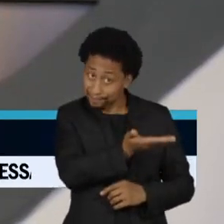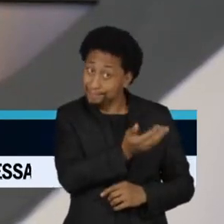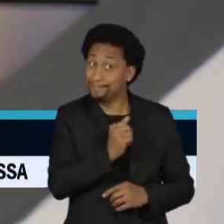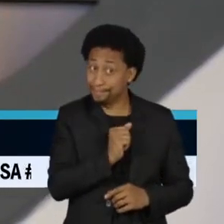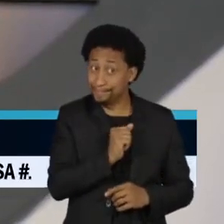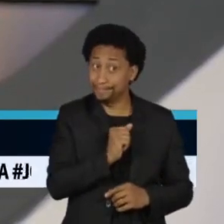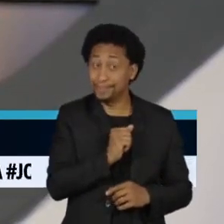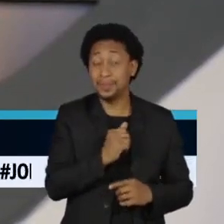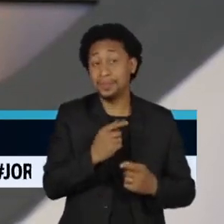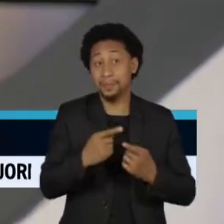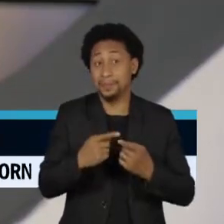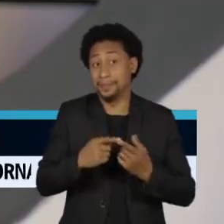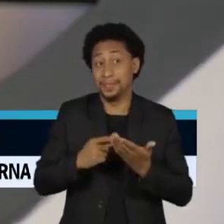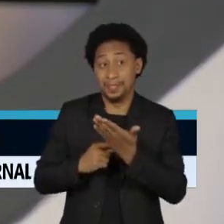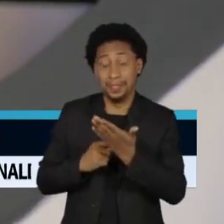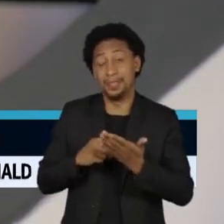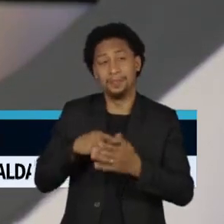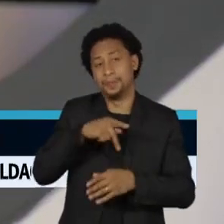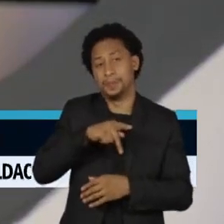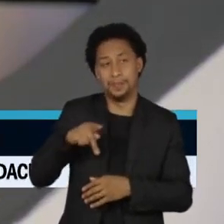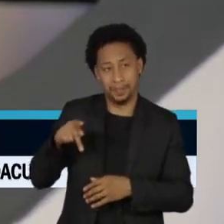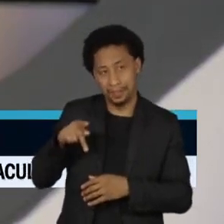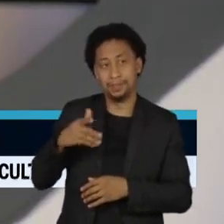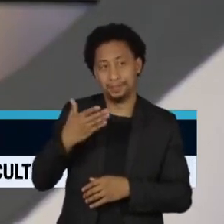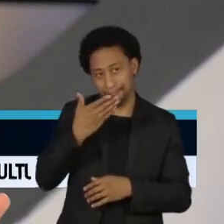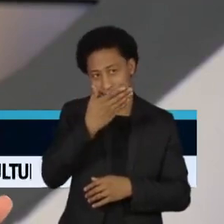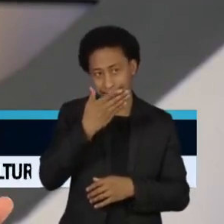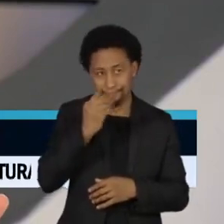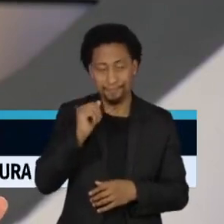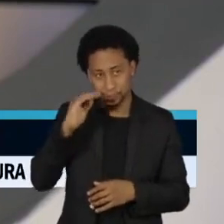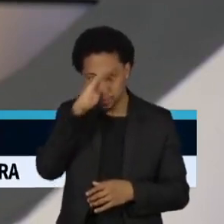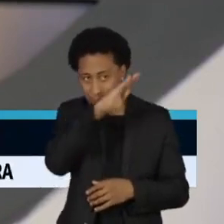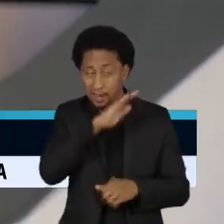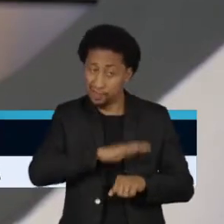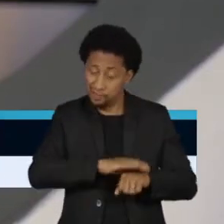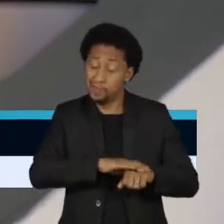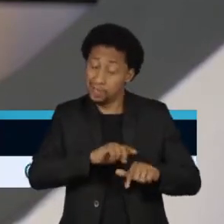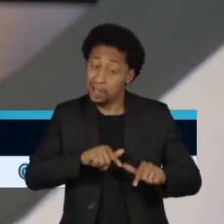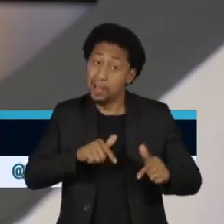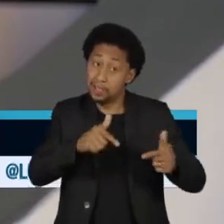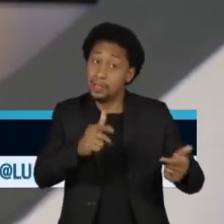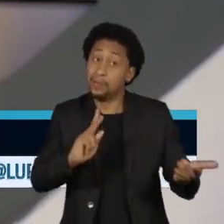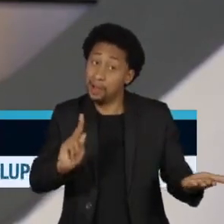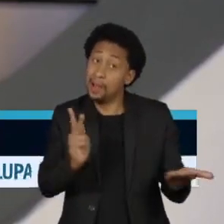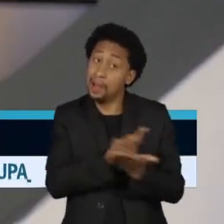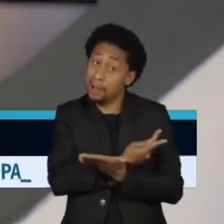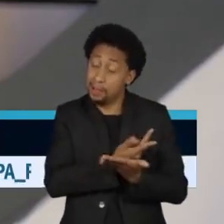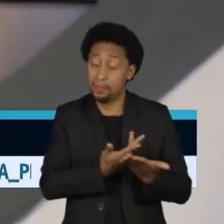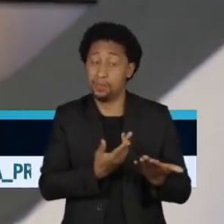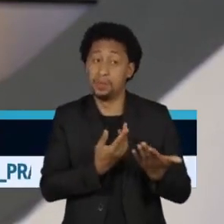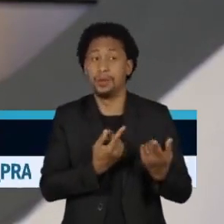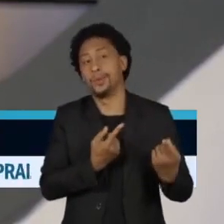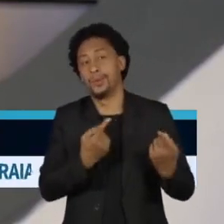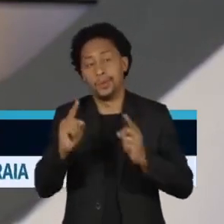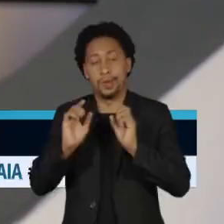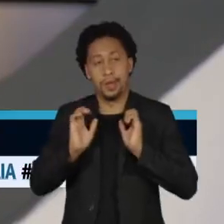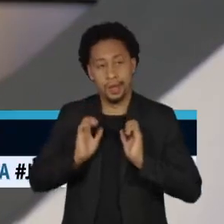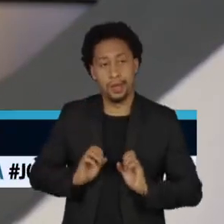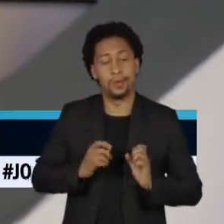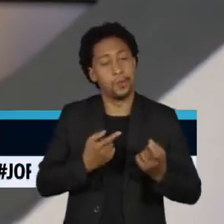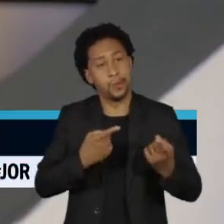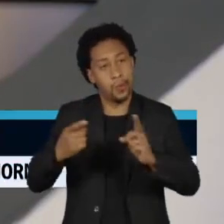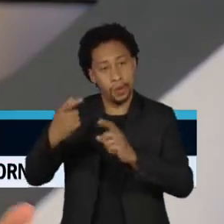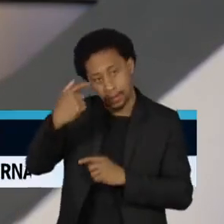Presidente da República as condutas contrárias ao bom senso a ética etc